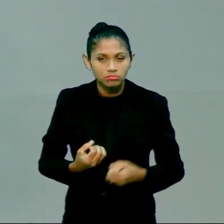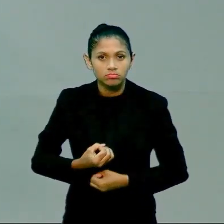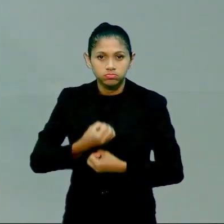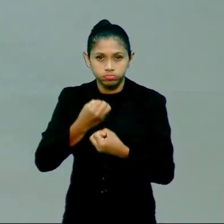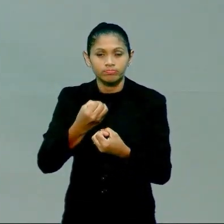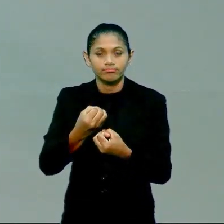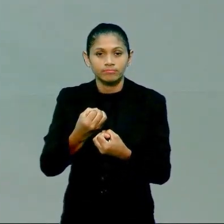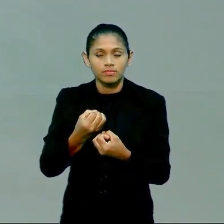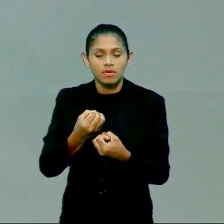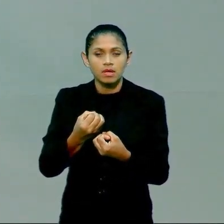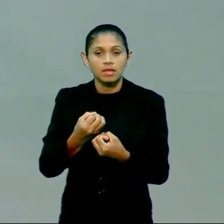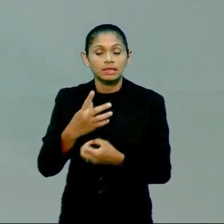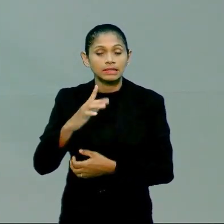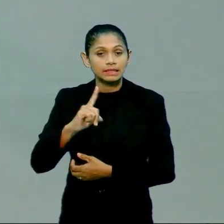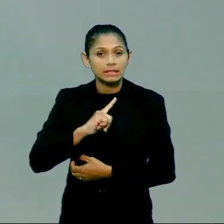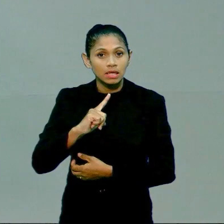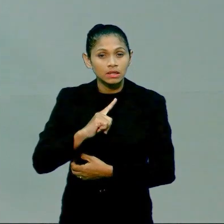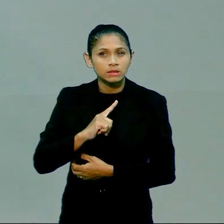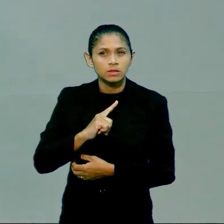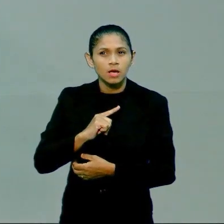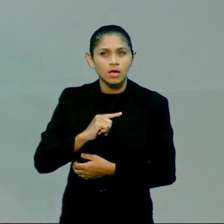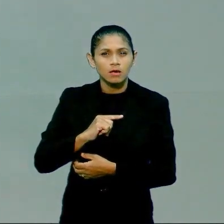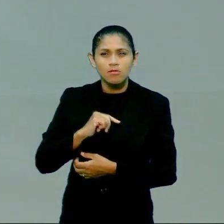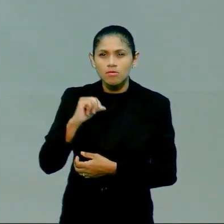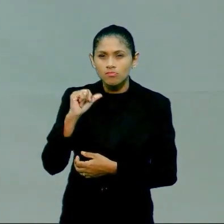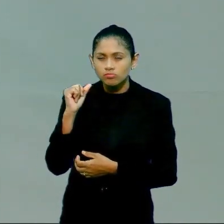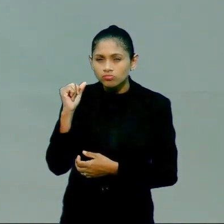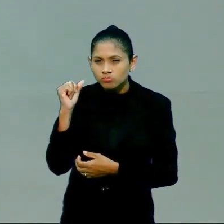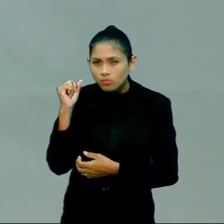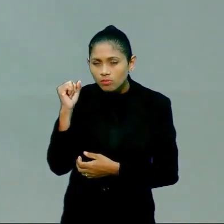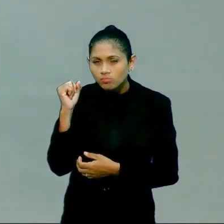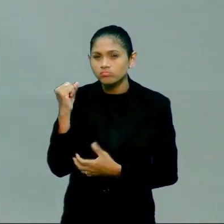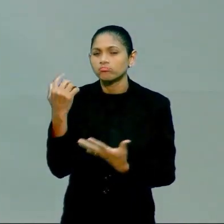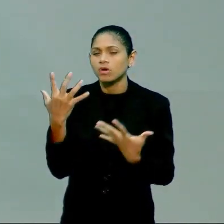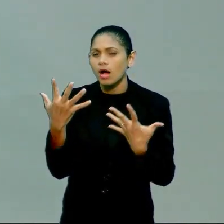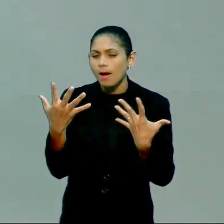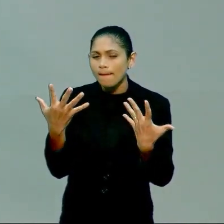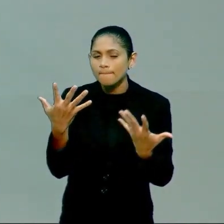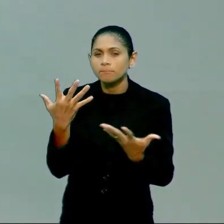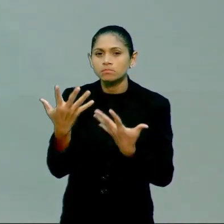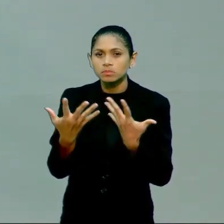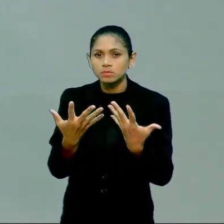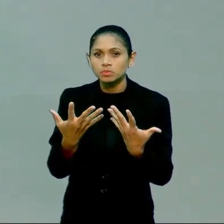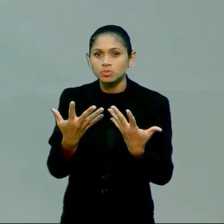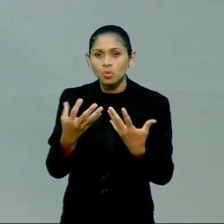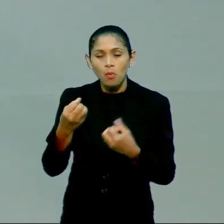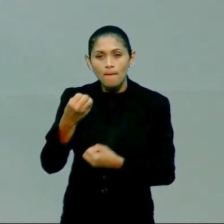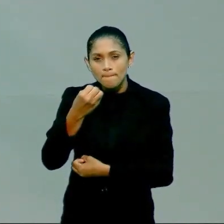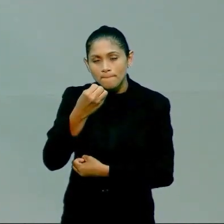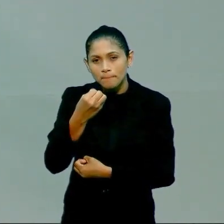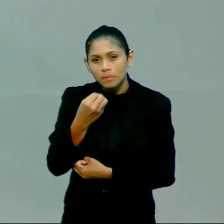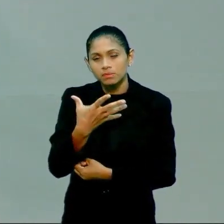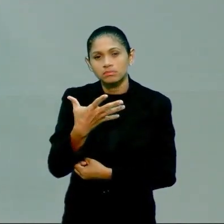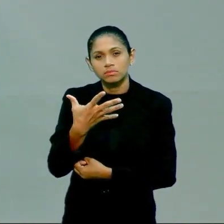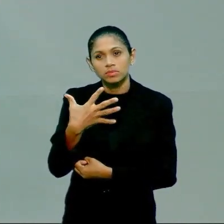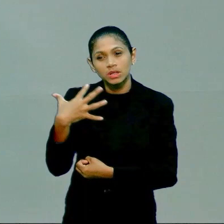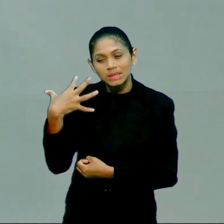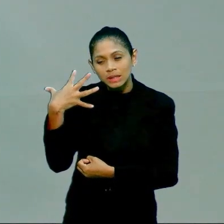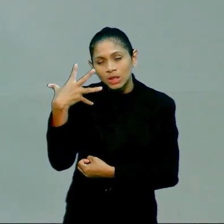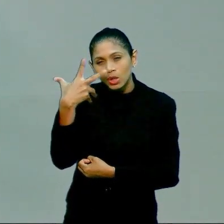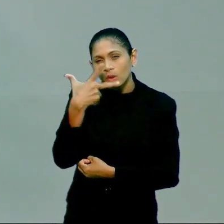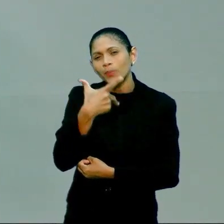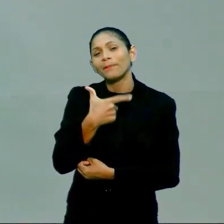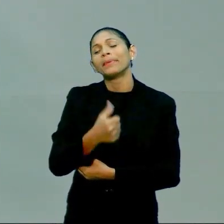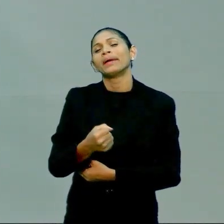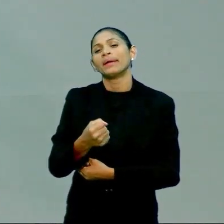ou seja, com o belo, né? Então, quando a gente se fala o belo do poema, eu estou falando da estilística